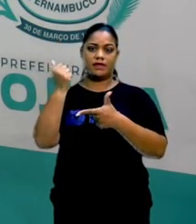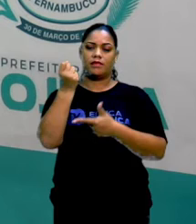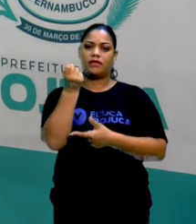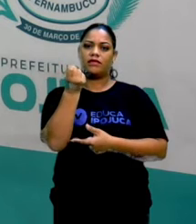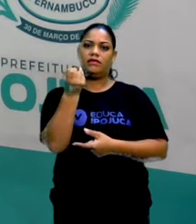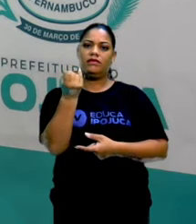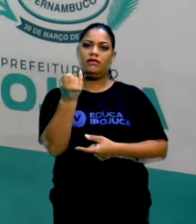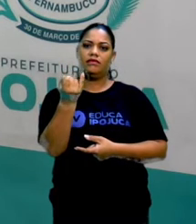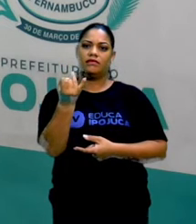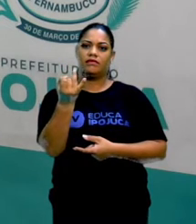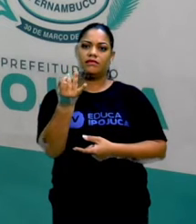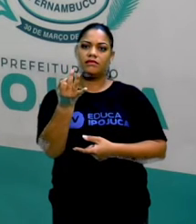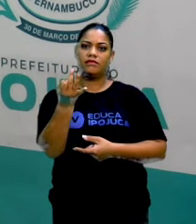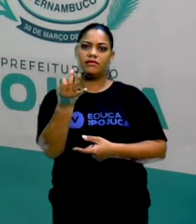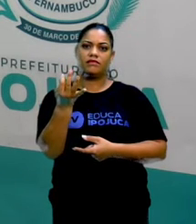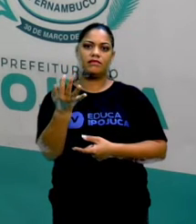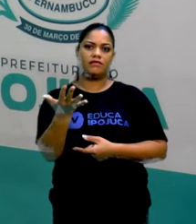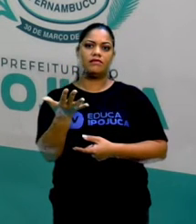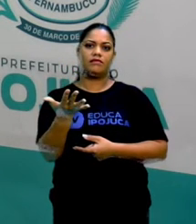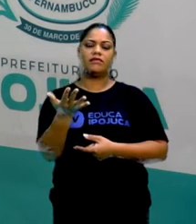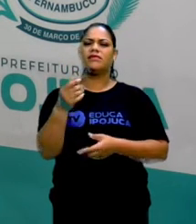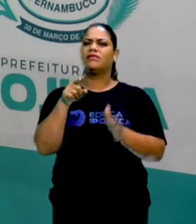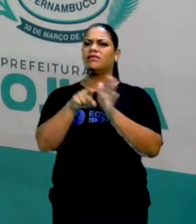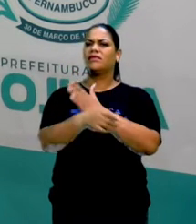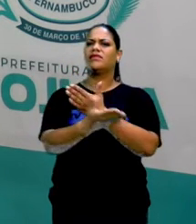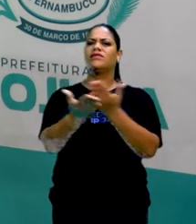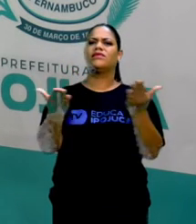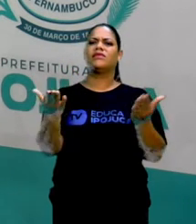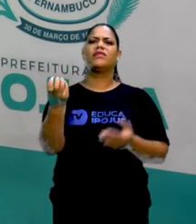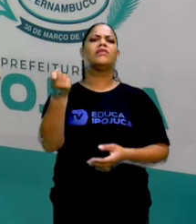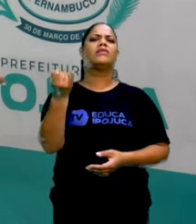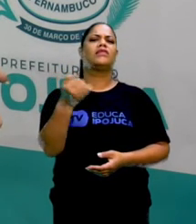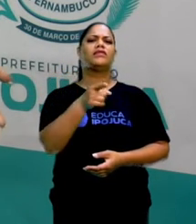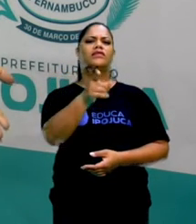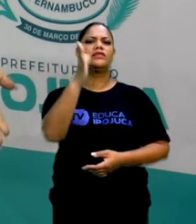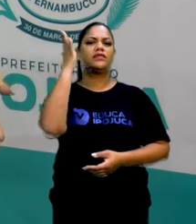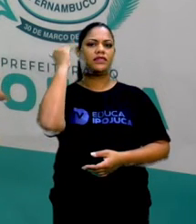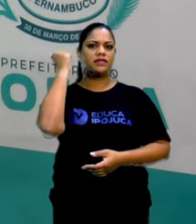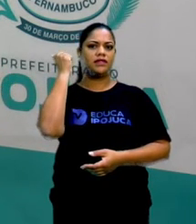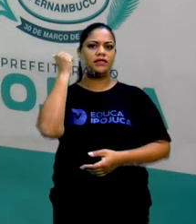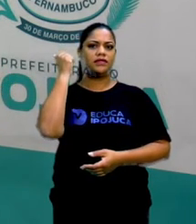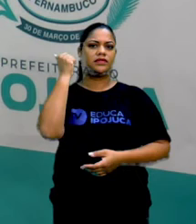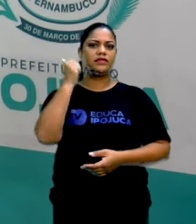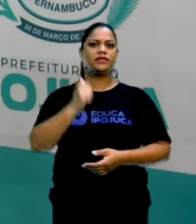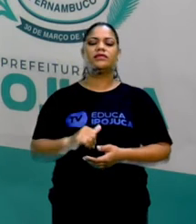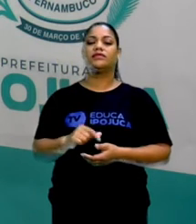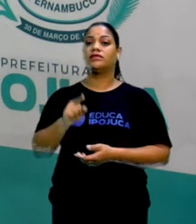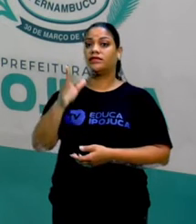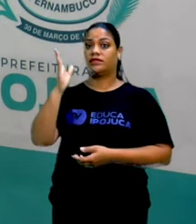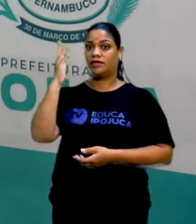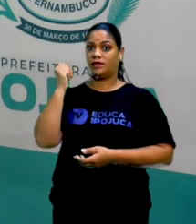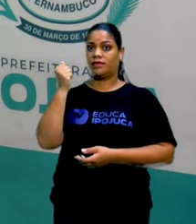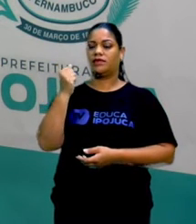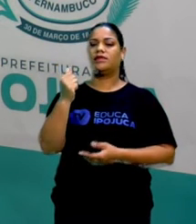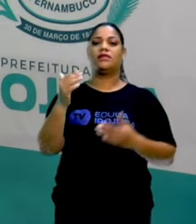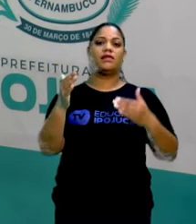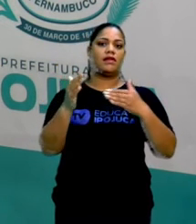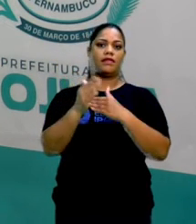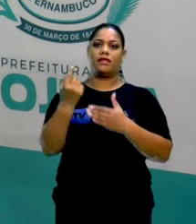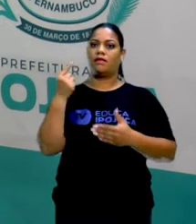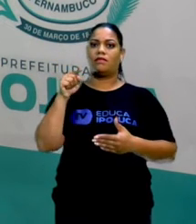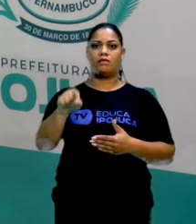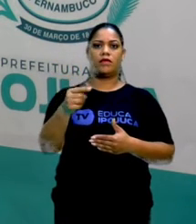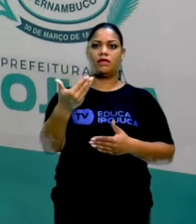contar. Teve umas aulas passadas que eu perguntei a vocês: até quanto você sabe contar? Porque se você sabe contar até